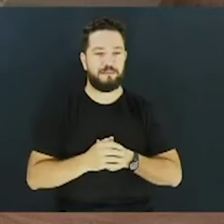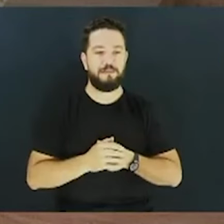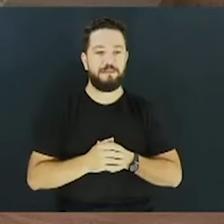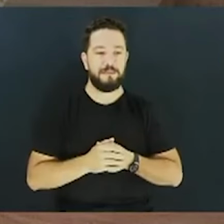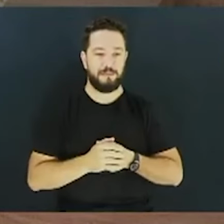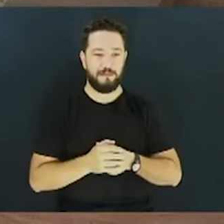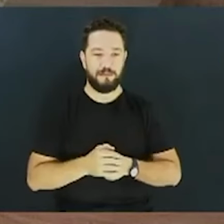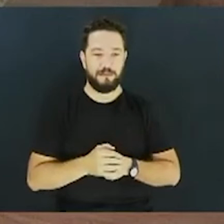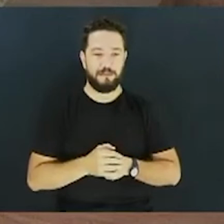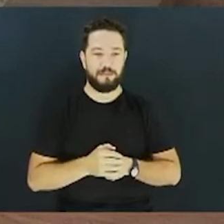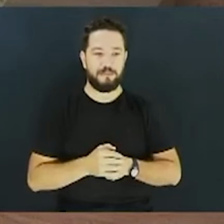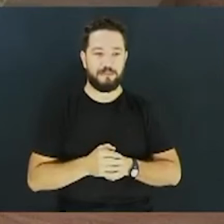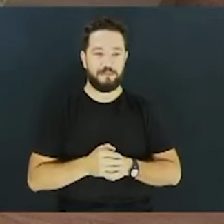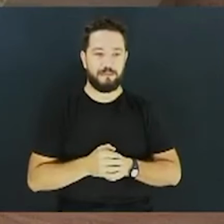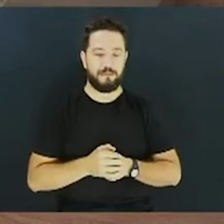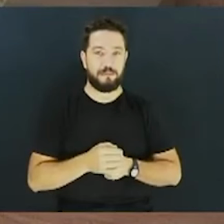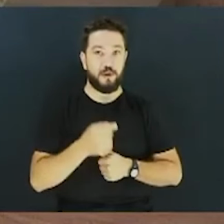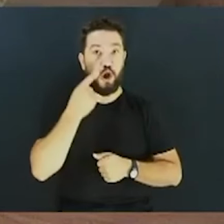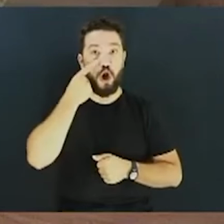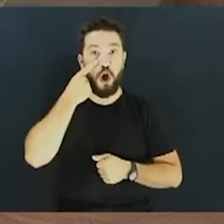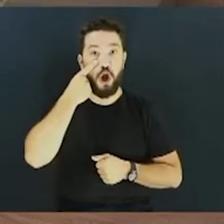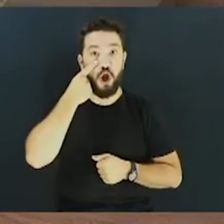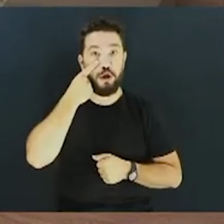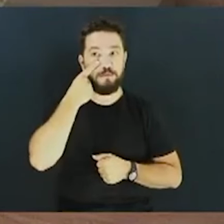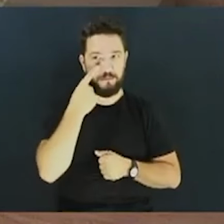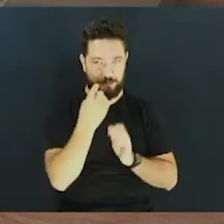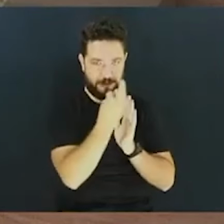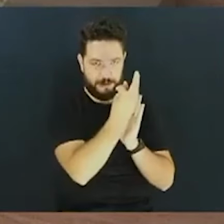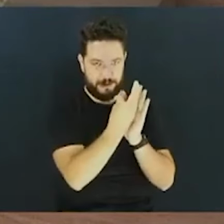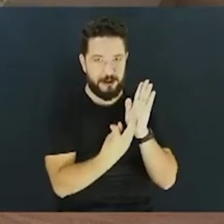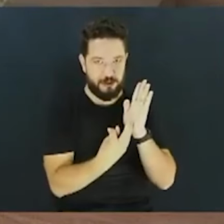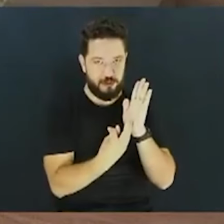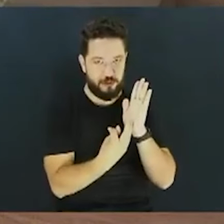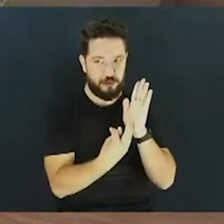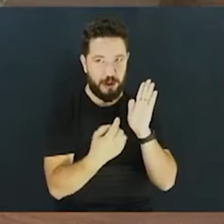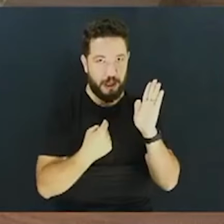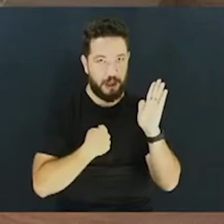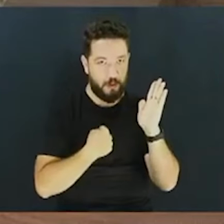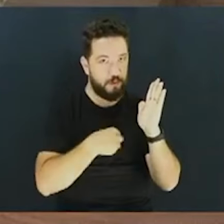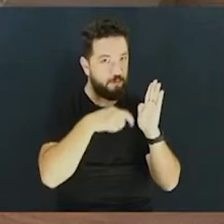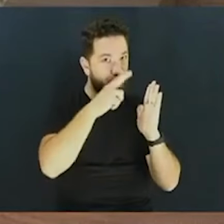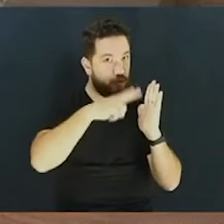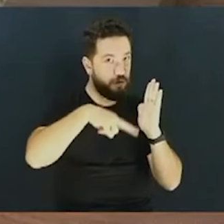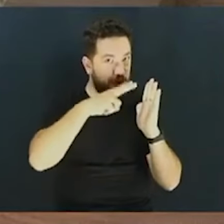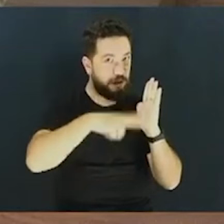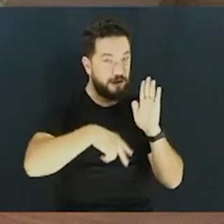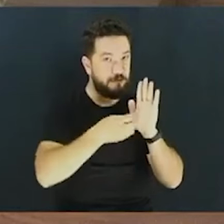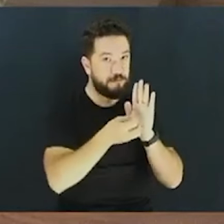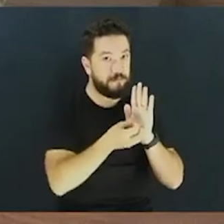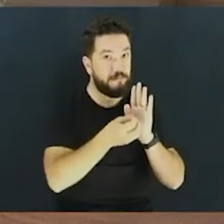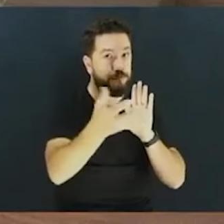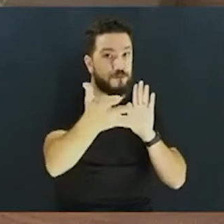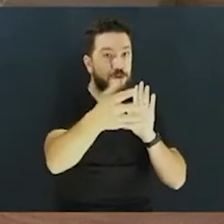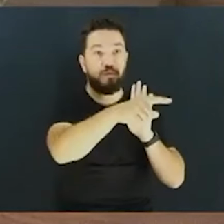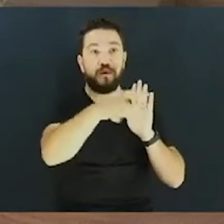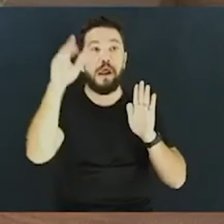eu vou ler a ementa do projeto, só para que todos tenham a informação do que se trata.